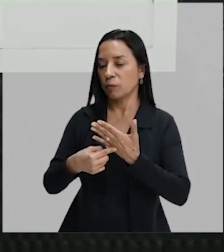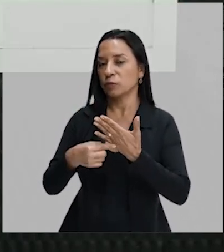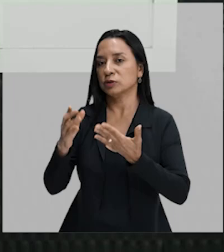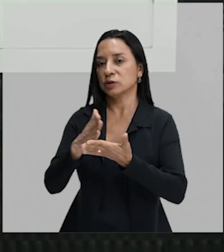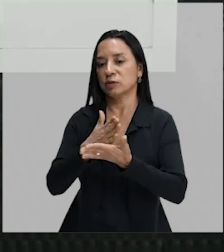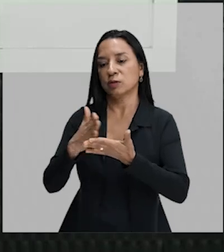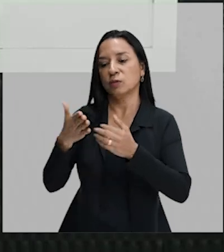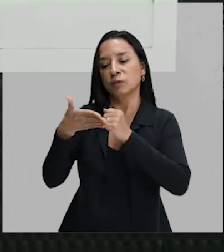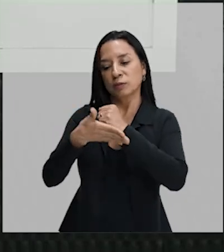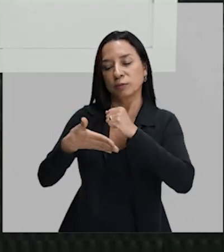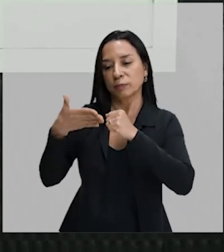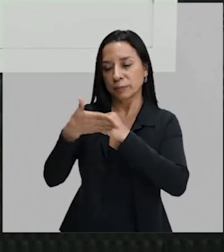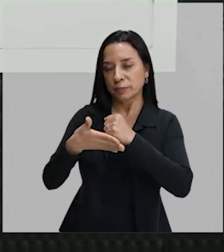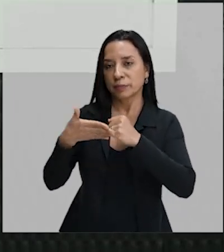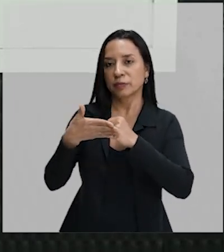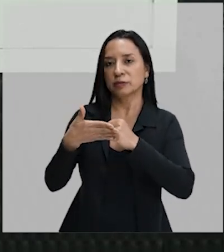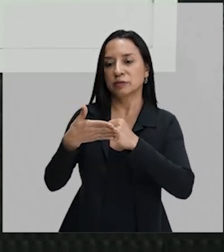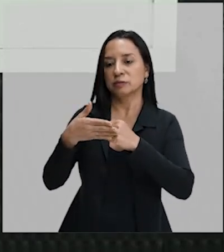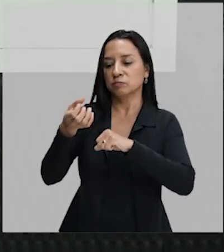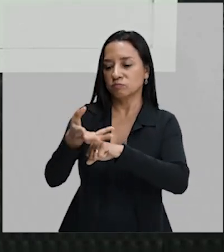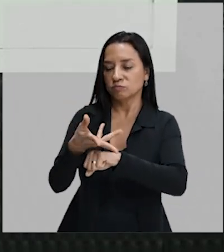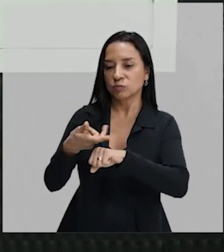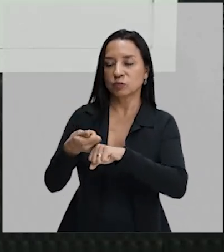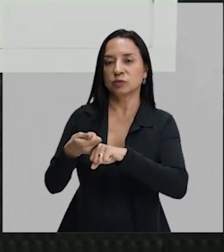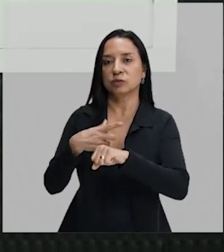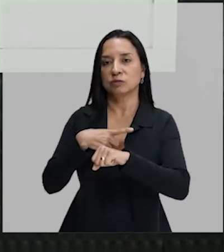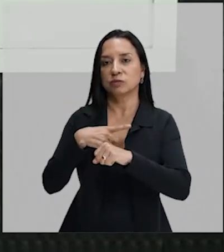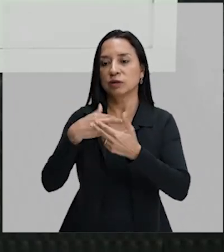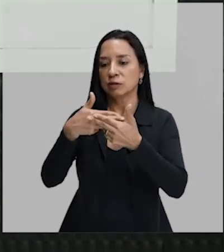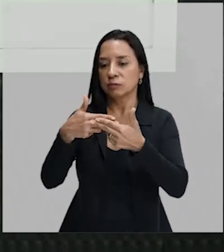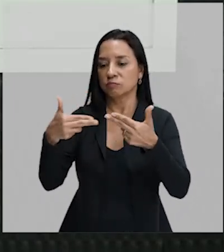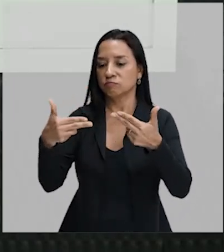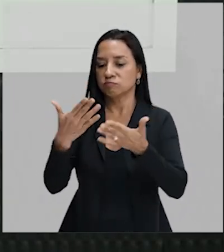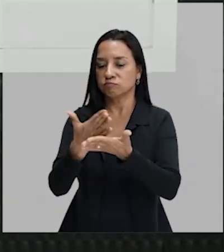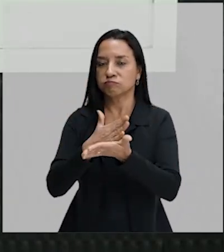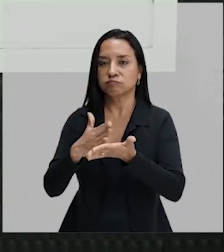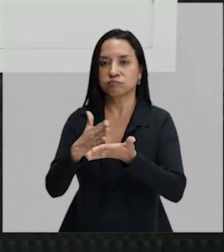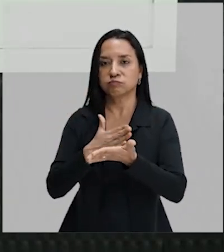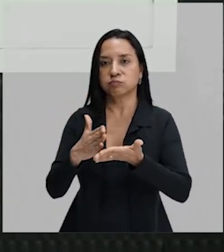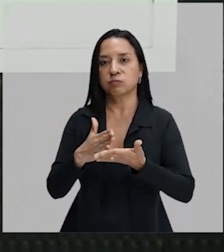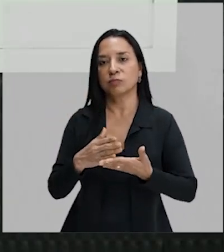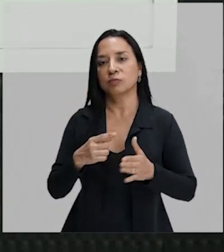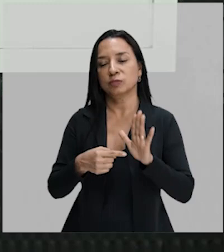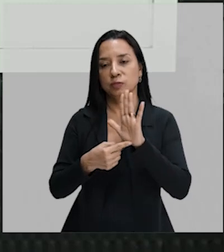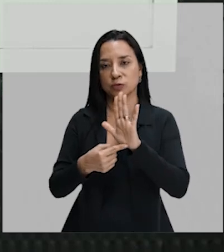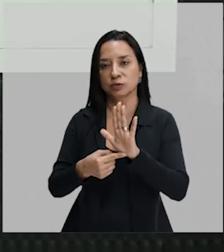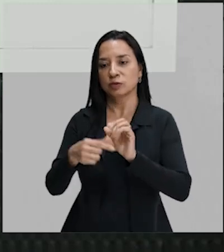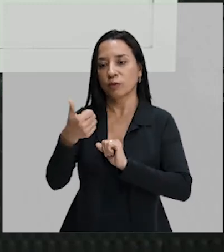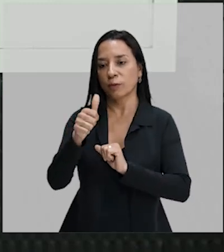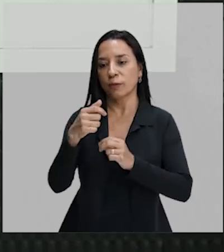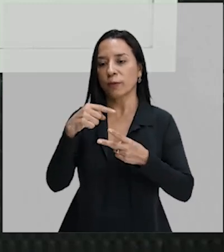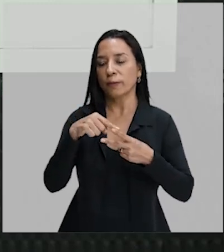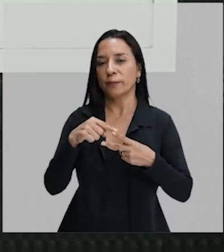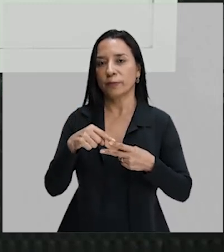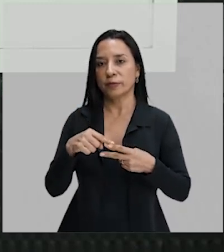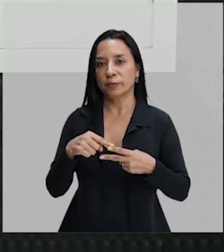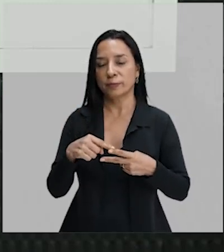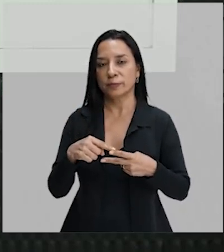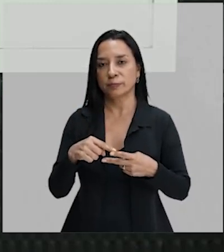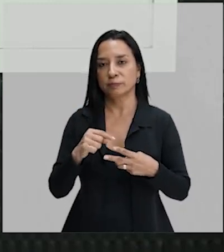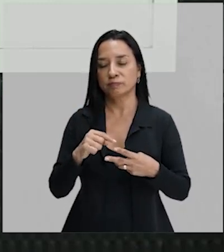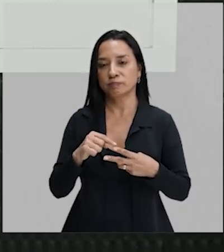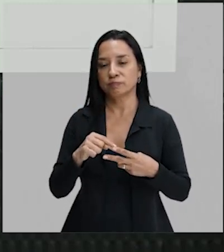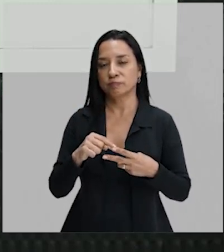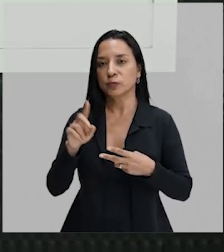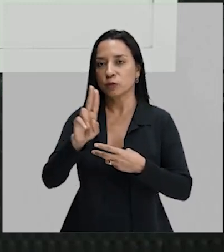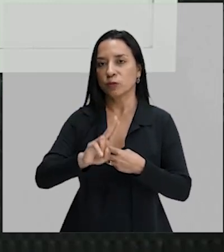argumentação. E aí nós temos alguns elementos, né? O primeiro que eu estou destacando com vocês, que é